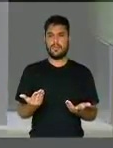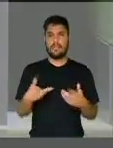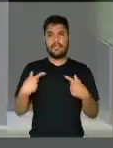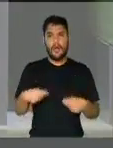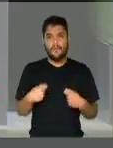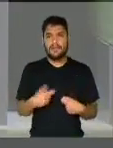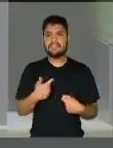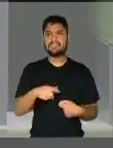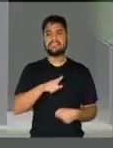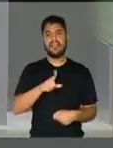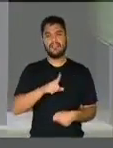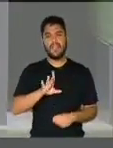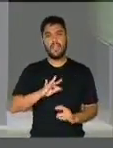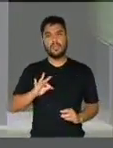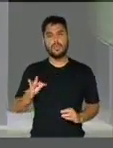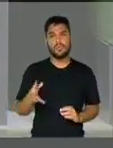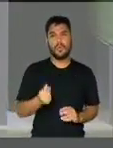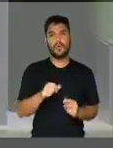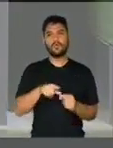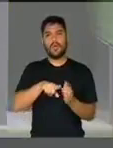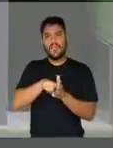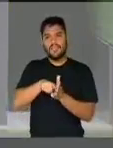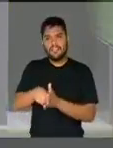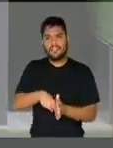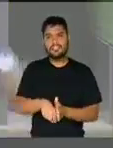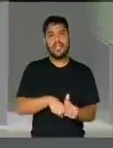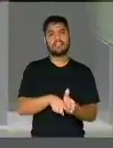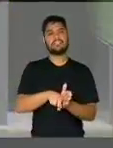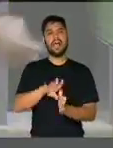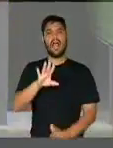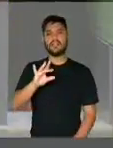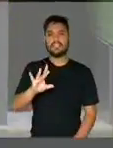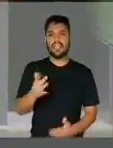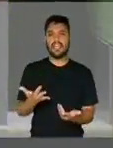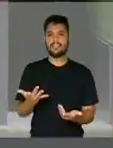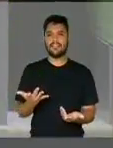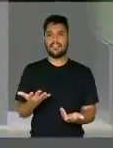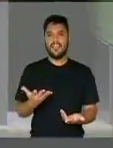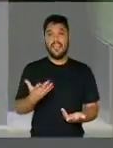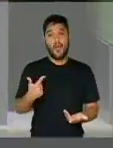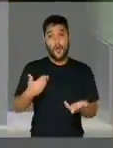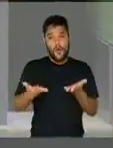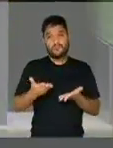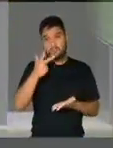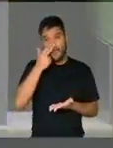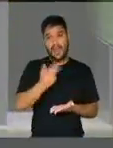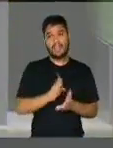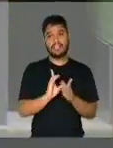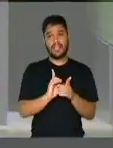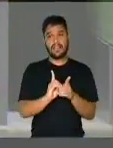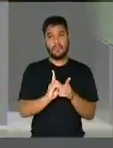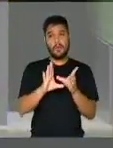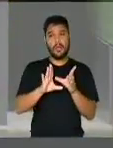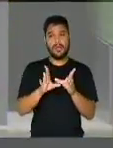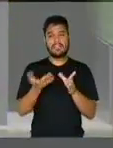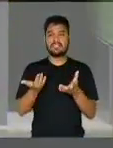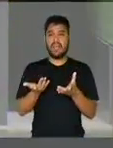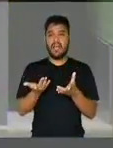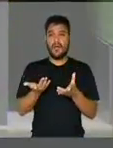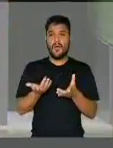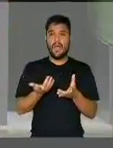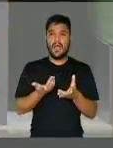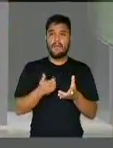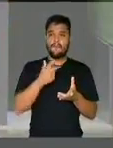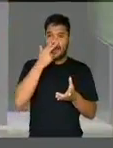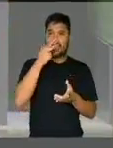ciência, não tinha necessidade da investigação. Nós vivemos num aparente processo democrático, onde o Supremo,